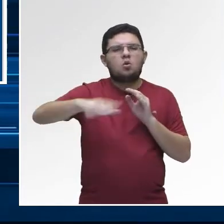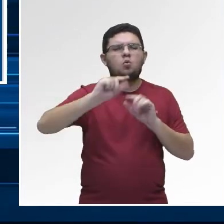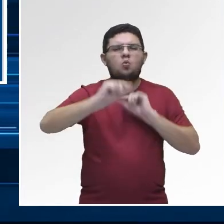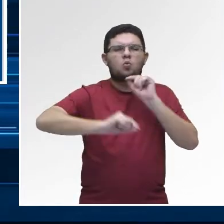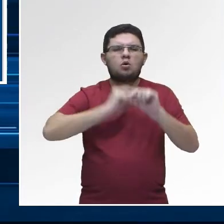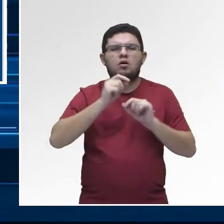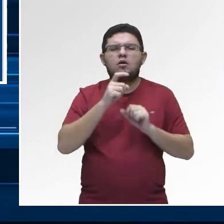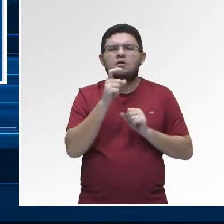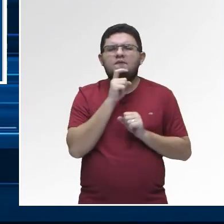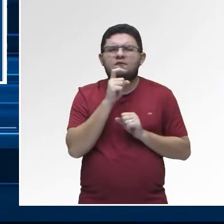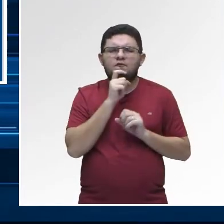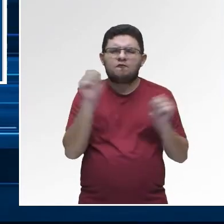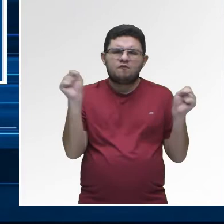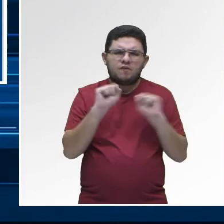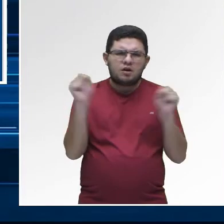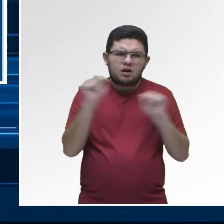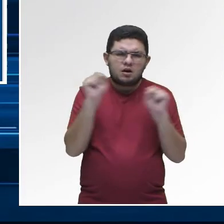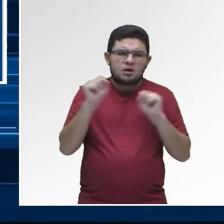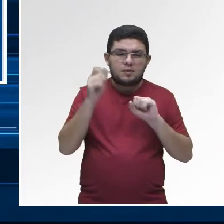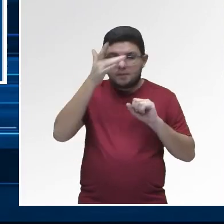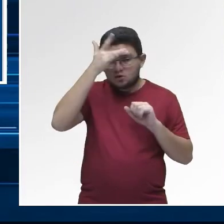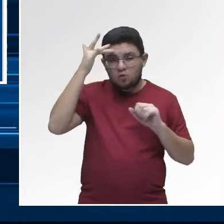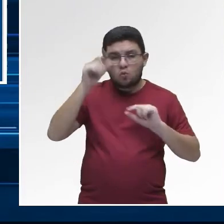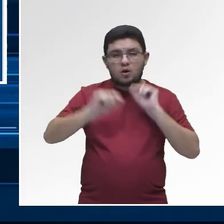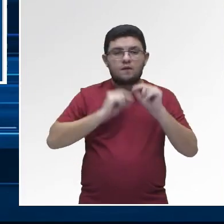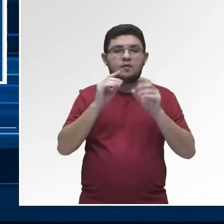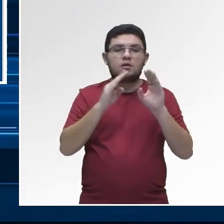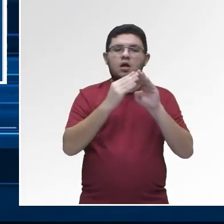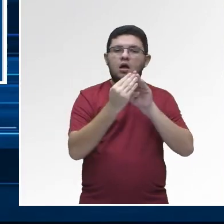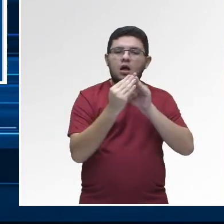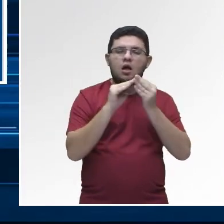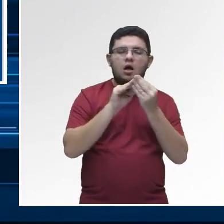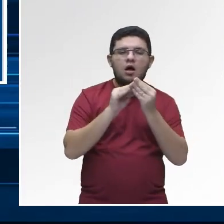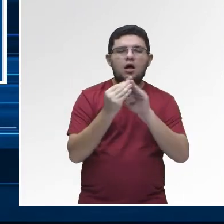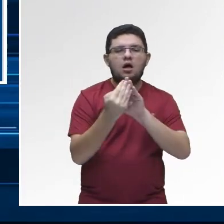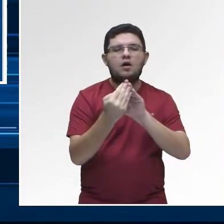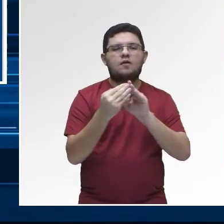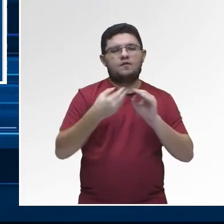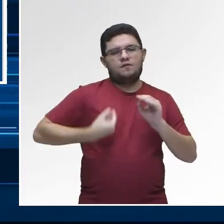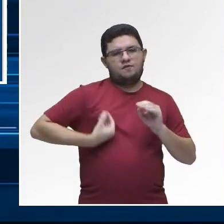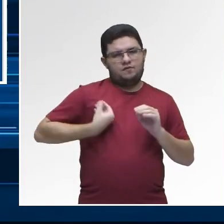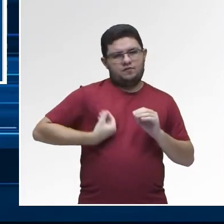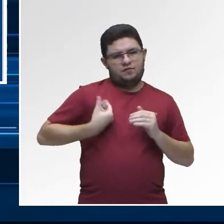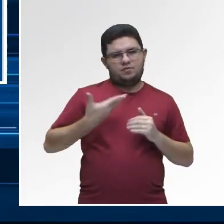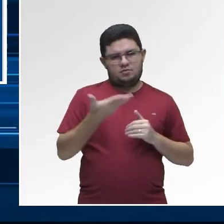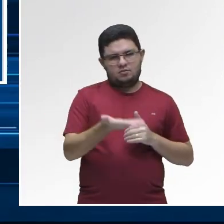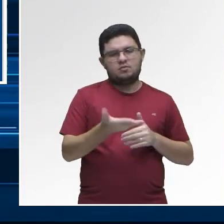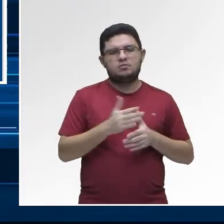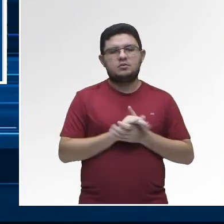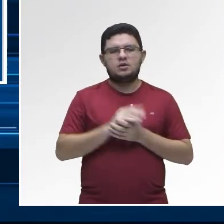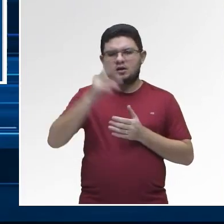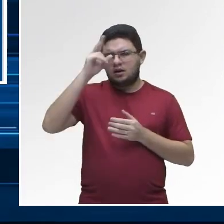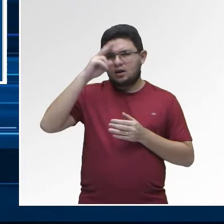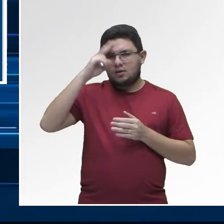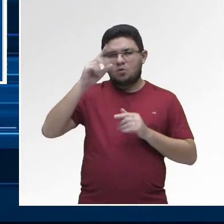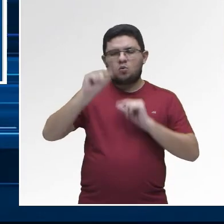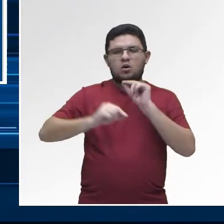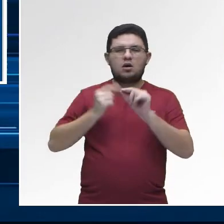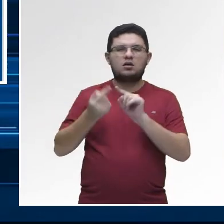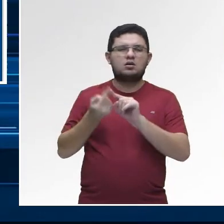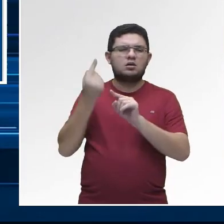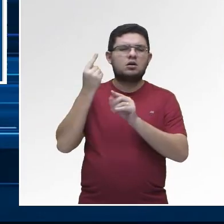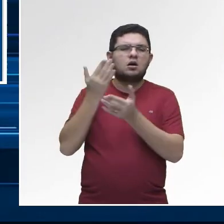né? E as pessoas viviam em casebres, moravam em casebres, como a gente pode perceber lá na primeira aula, não é